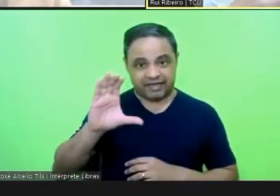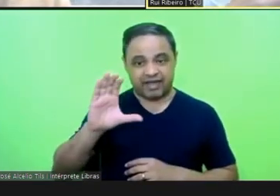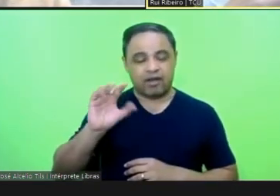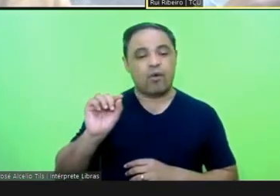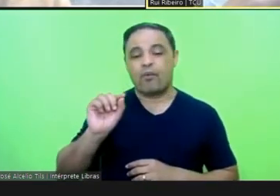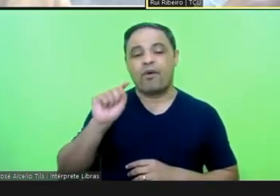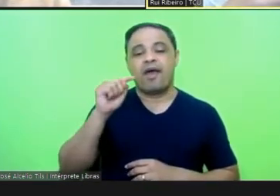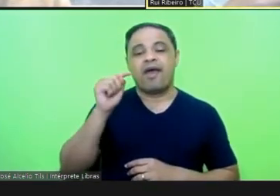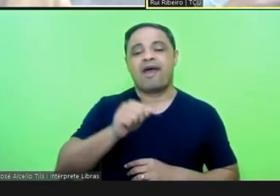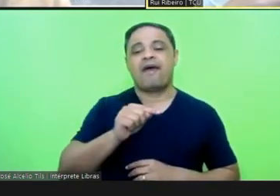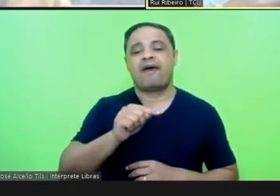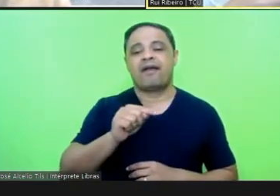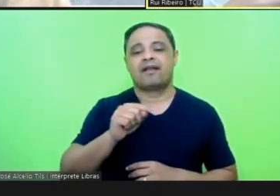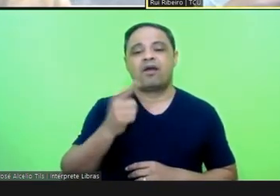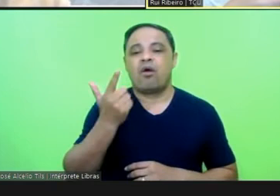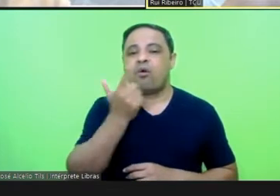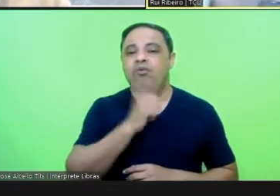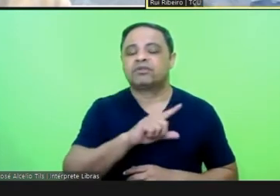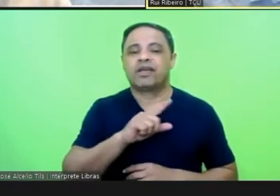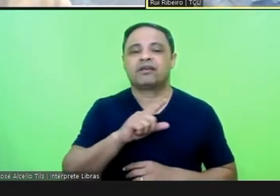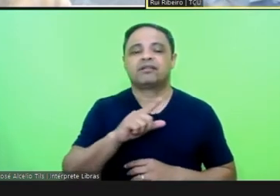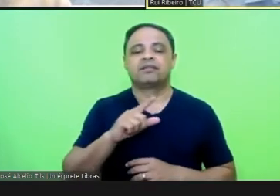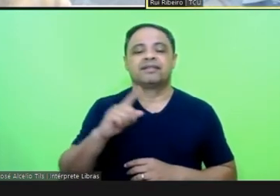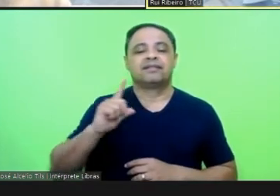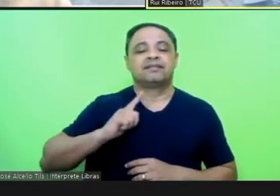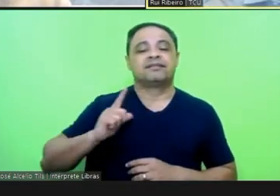ela se presta a ser